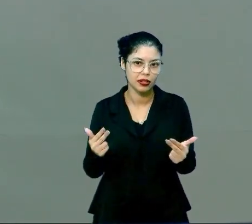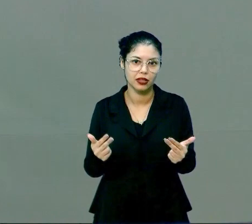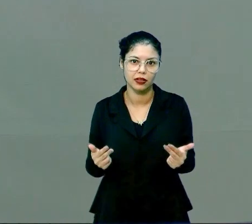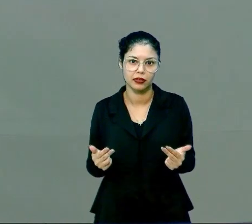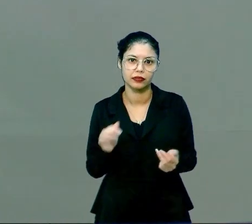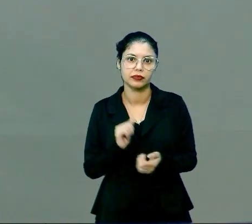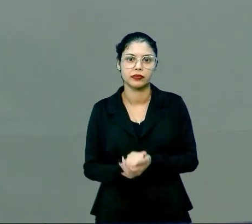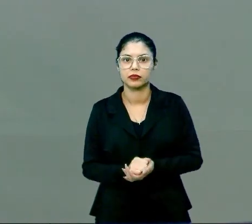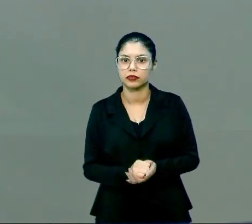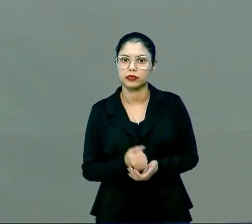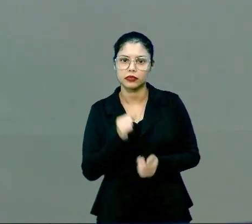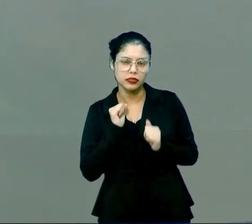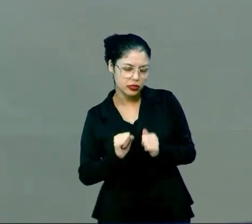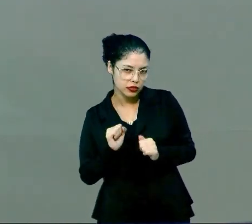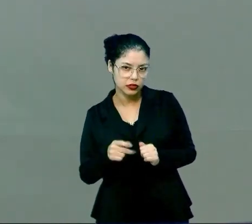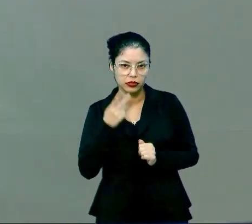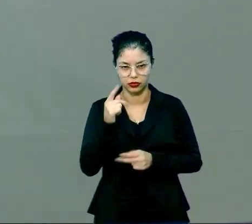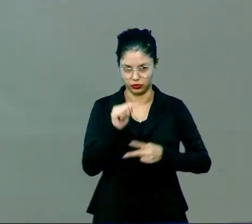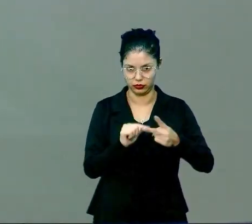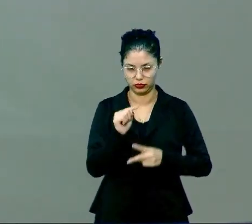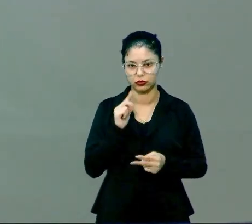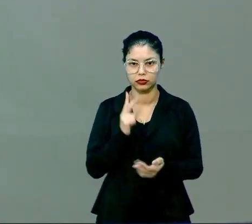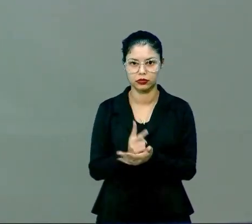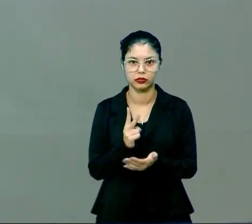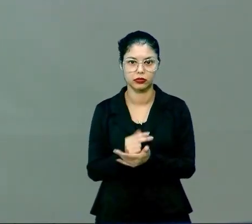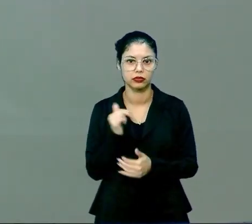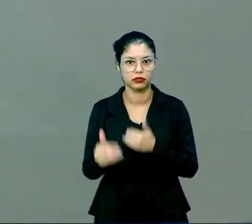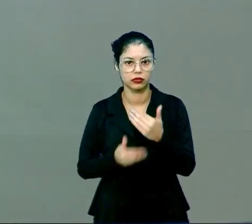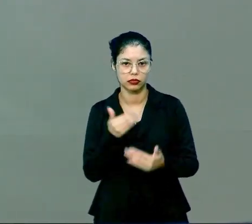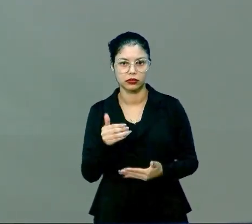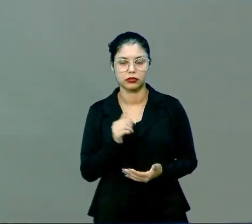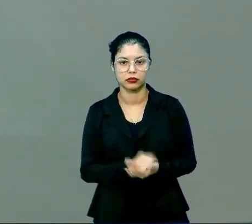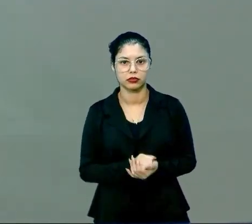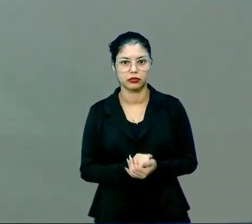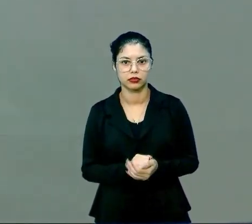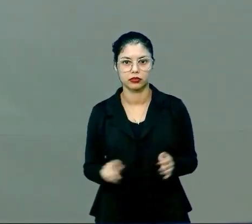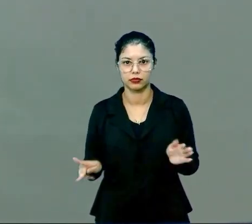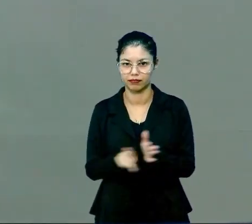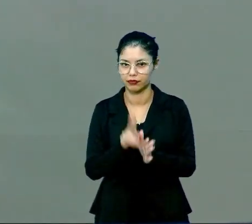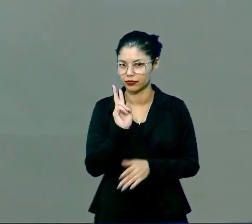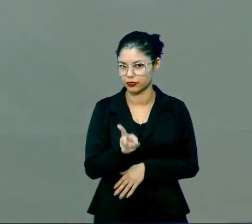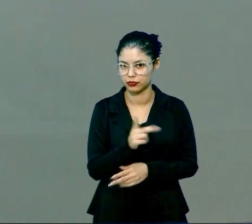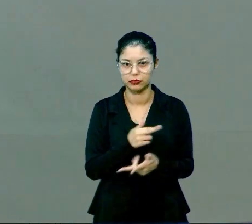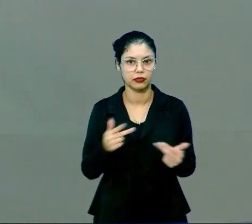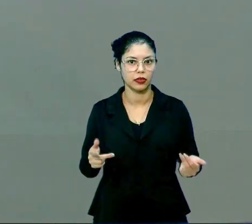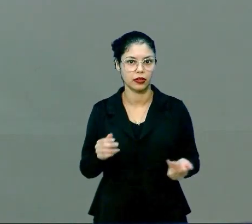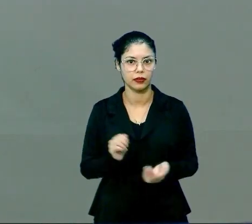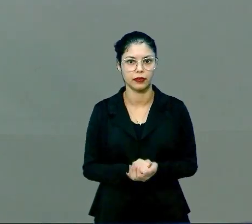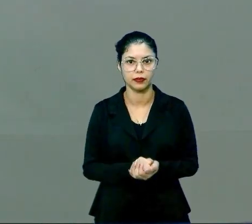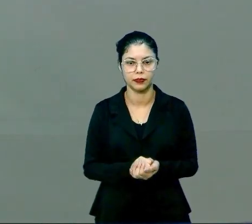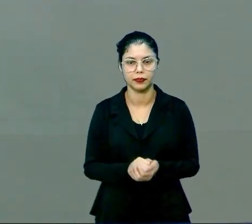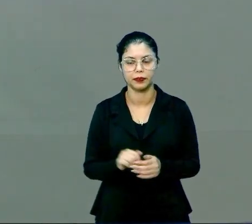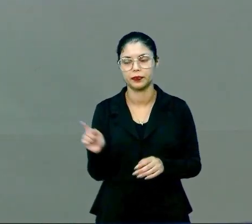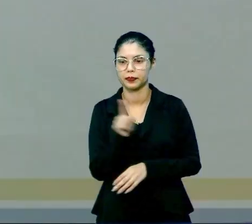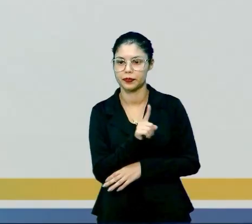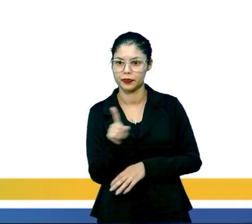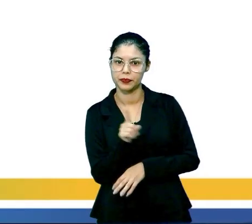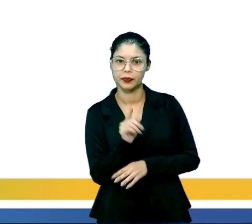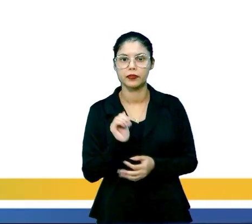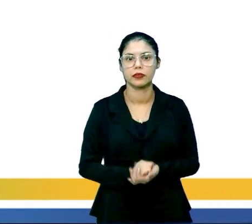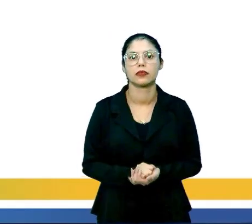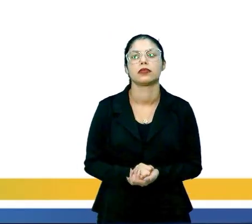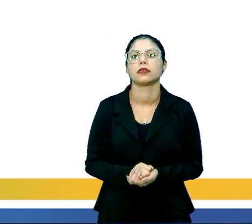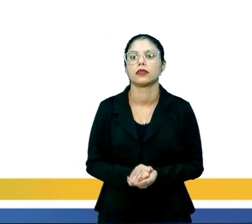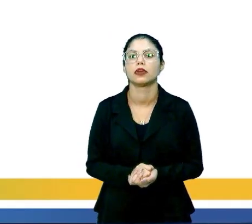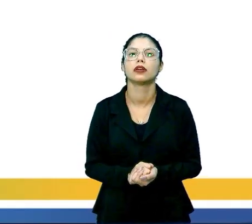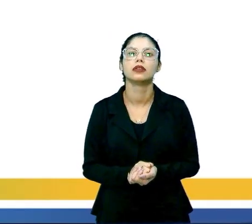Professor, eu posso ser repetitivo, eu posso falar nos 2 parágrafos de desenvolvimento exatamente a mesma coisa? Claro que não, né, gente?